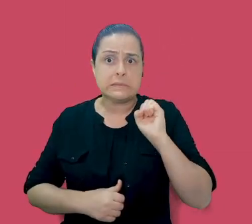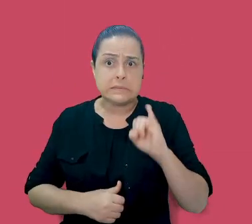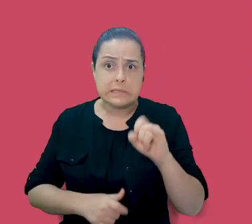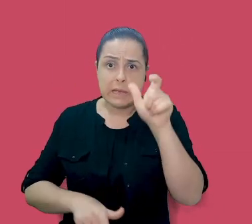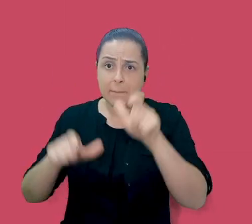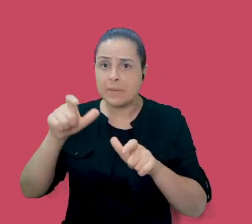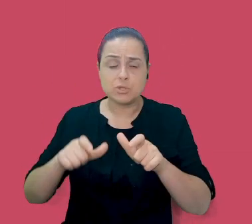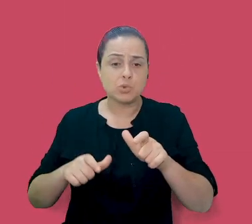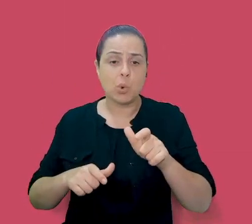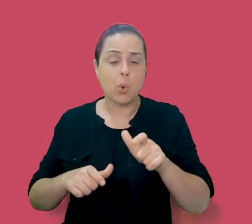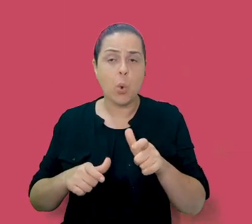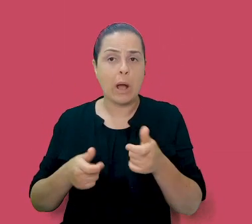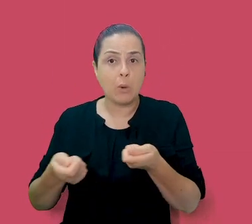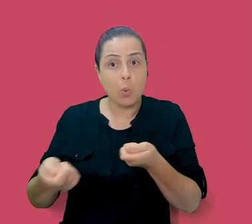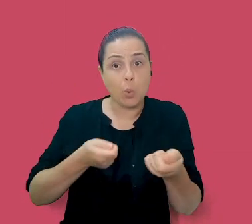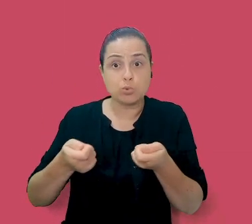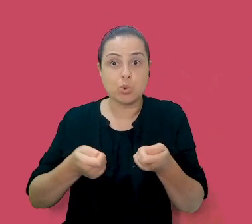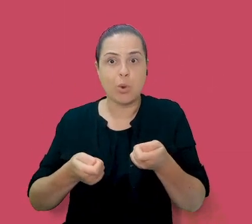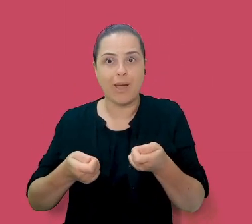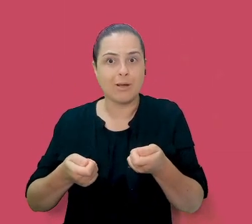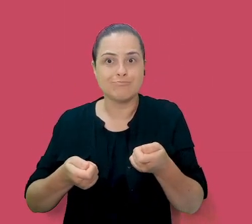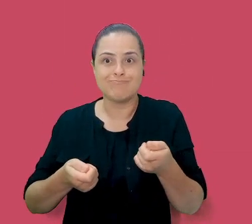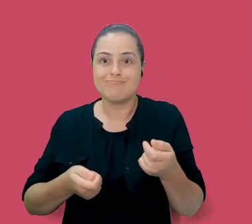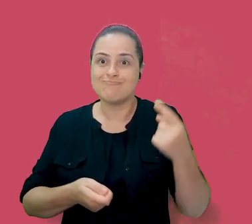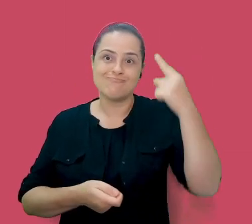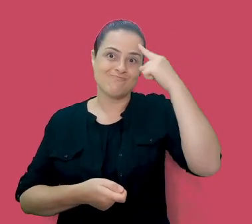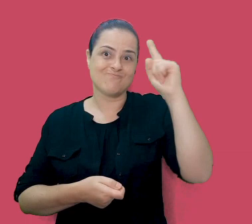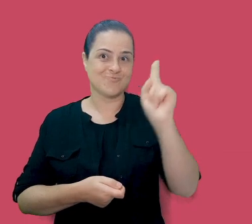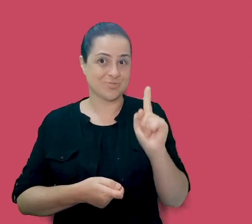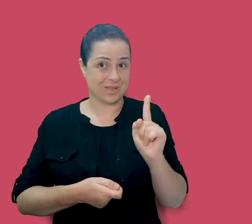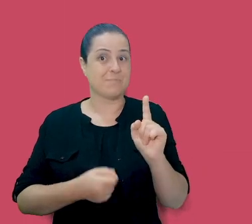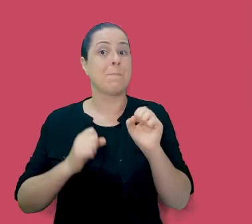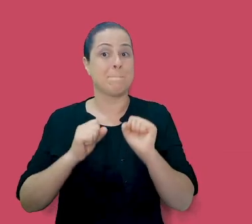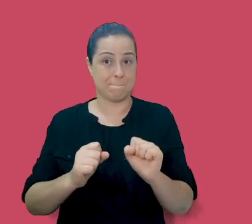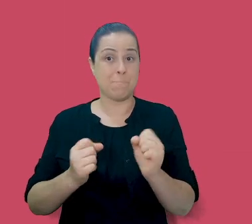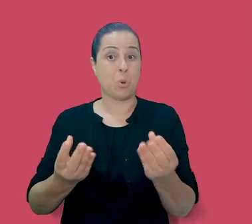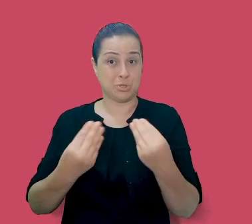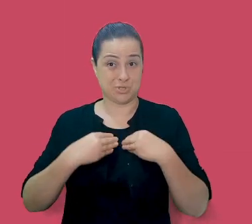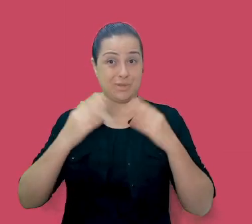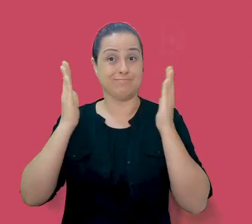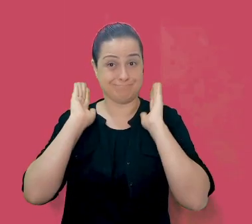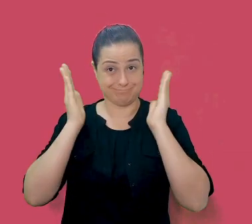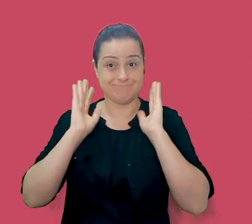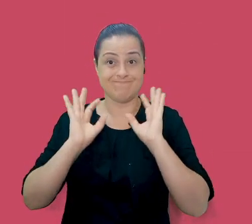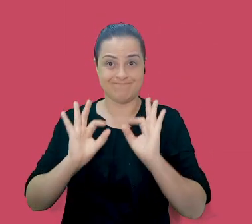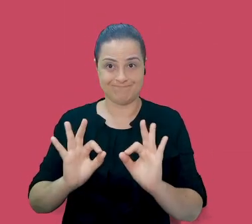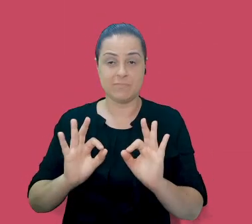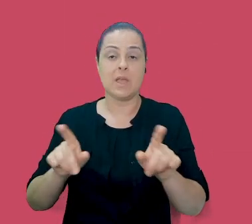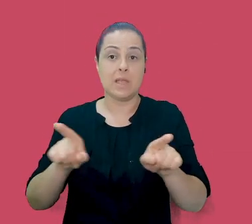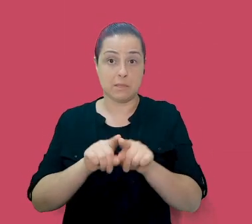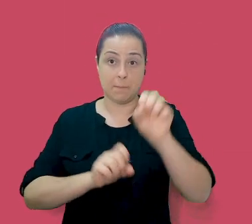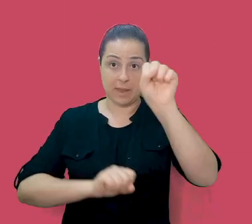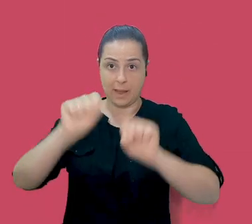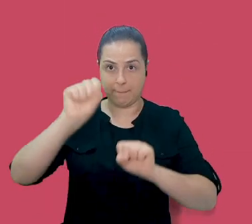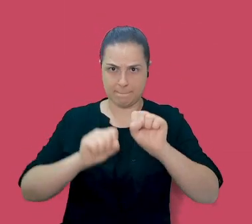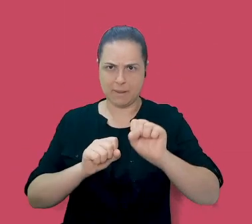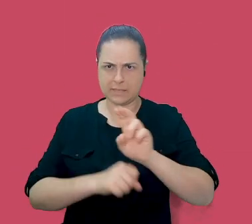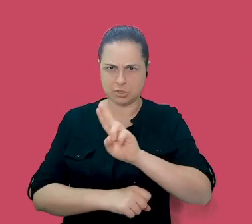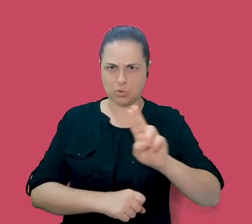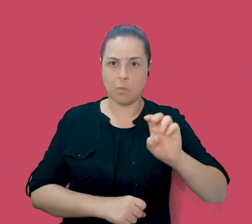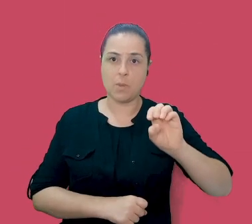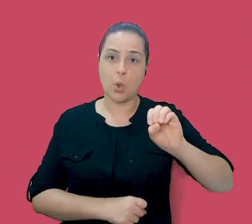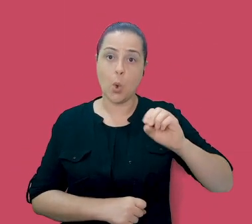tá? Então, eu acho que tem uma série de soluções muito interessantes que a gente pode ter. A própria OpenAI está